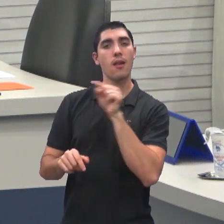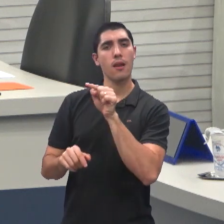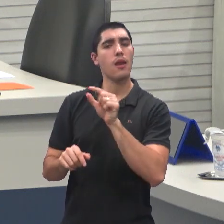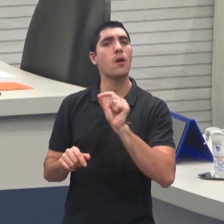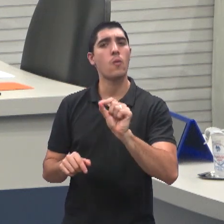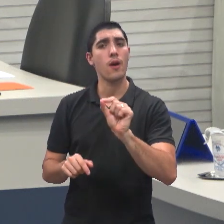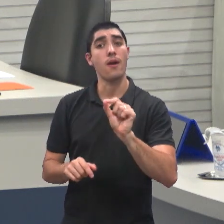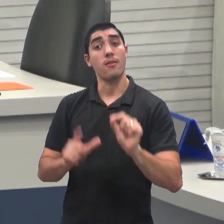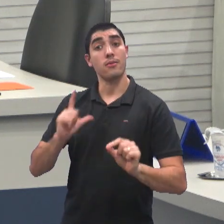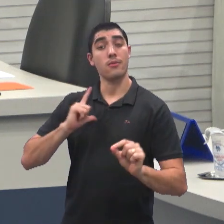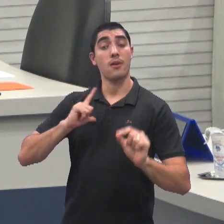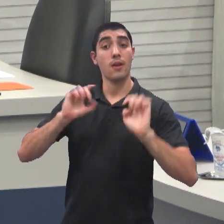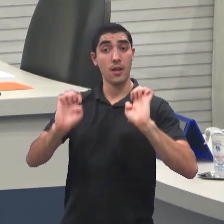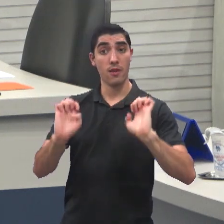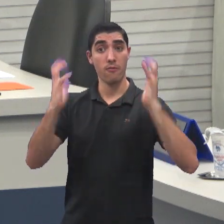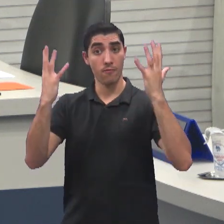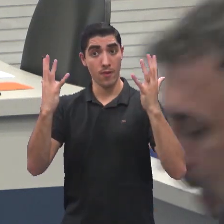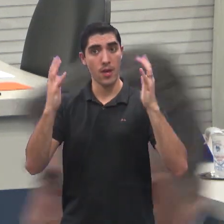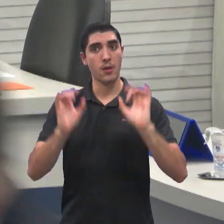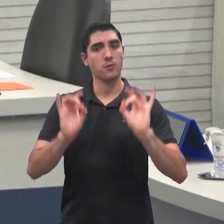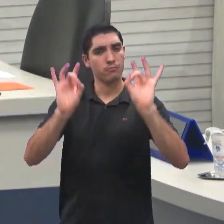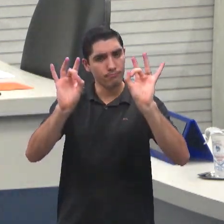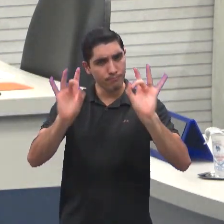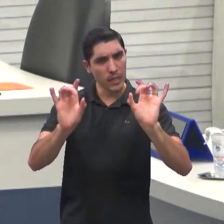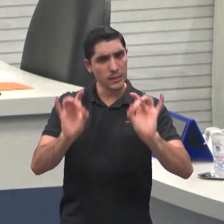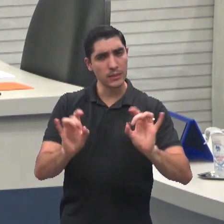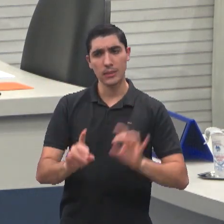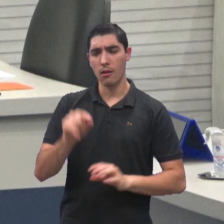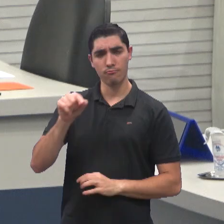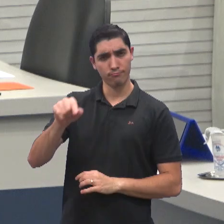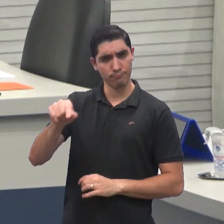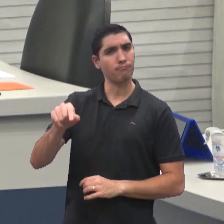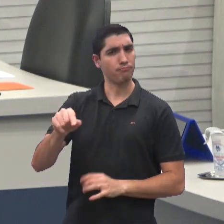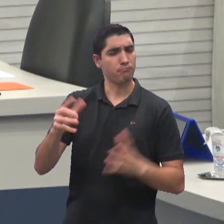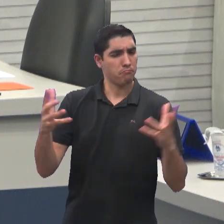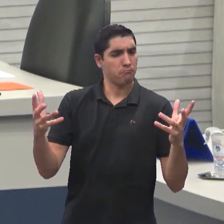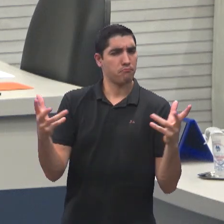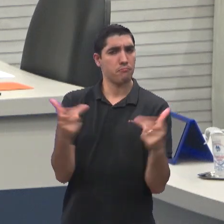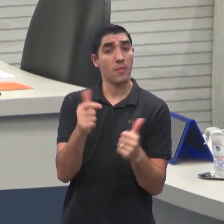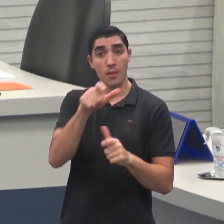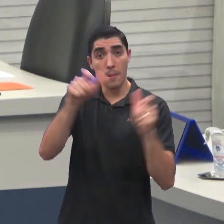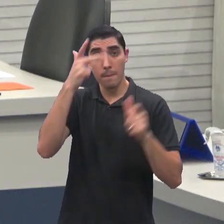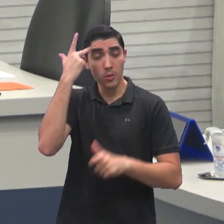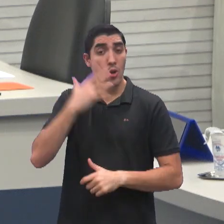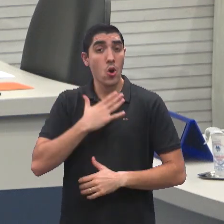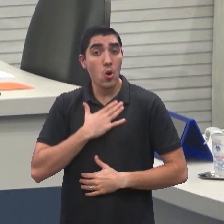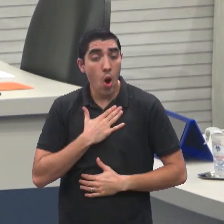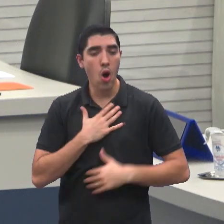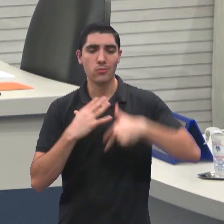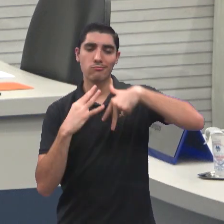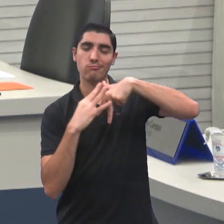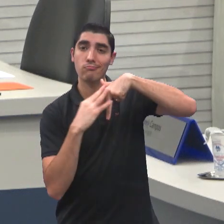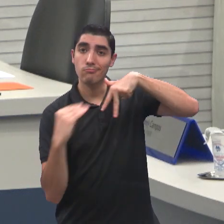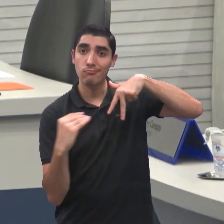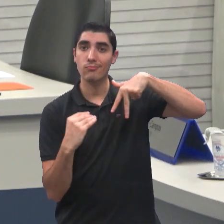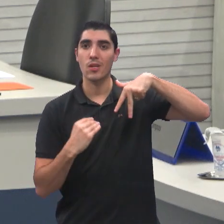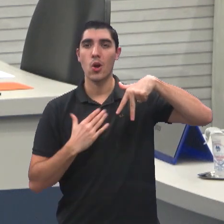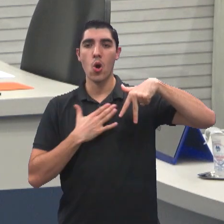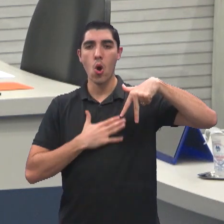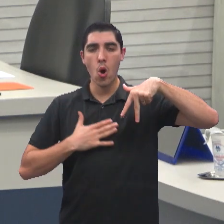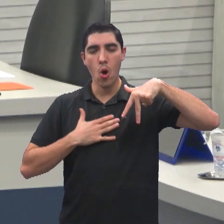participar lá da feira, que é um sucesso, principalmente para quem gosta de uma moda sustentável, viu,